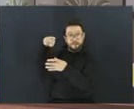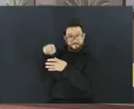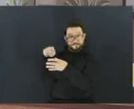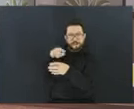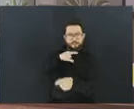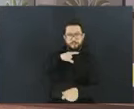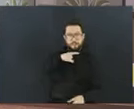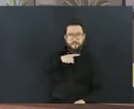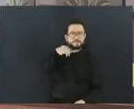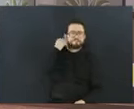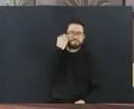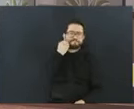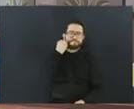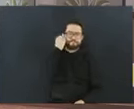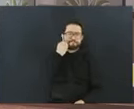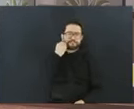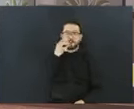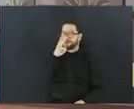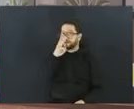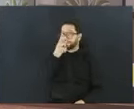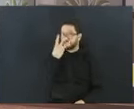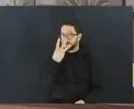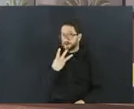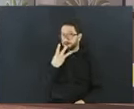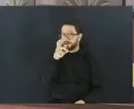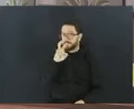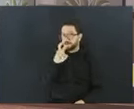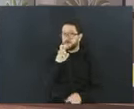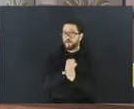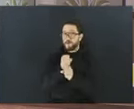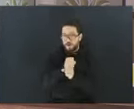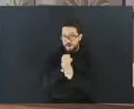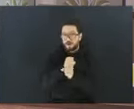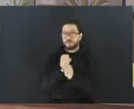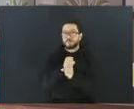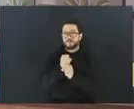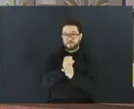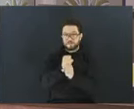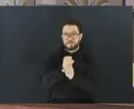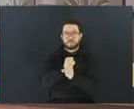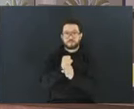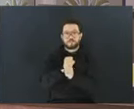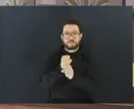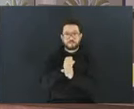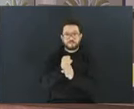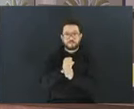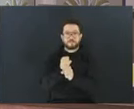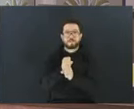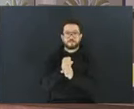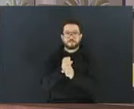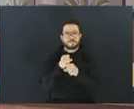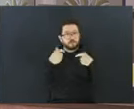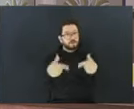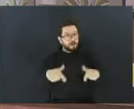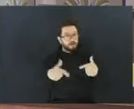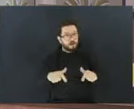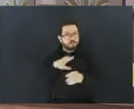de 35 anos, 25 anos, 30 anos na Polícia Militar, né? E eles exercem a